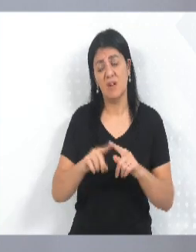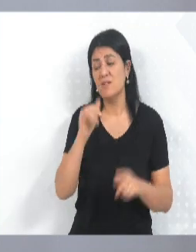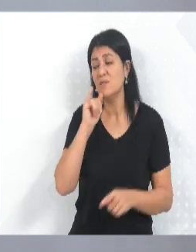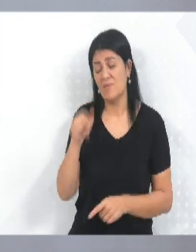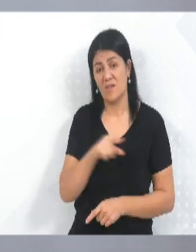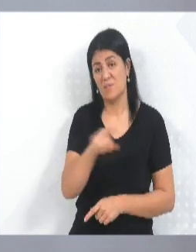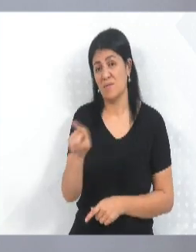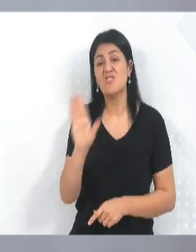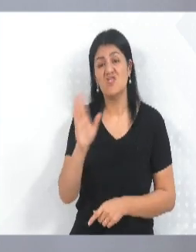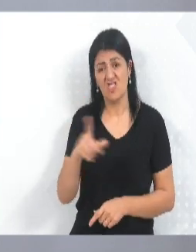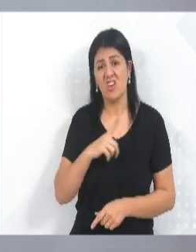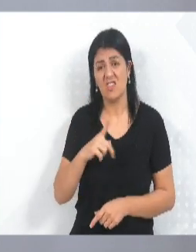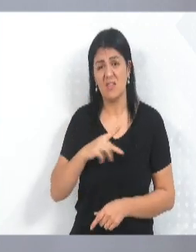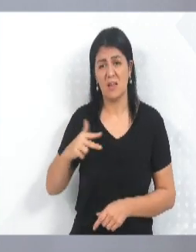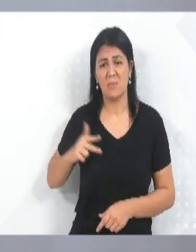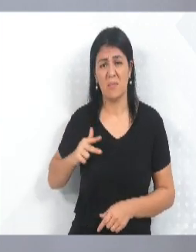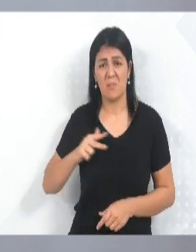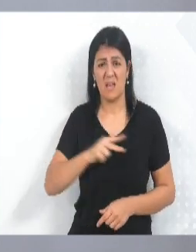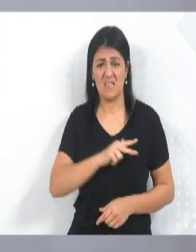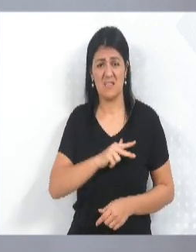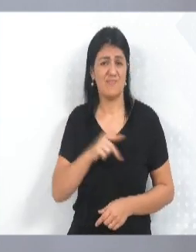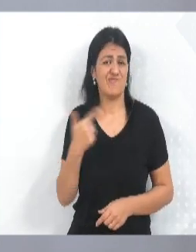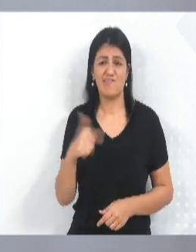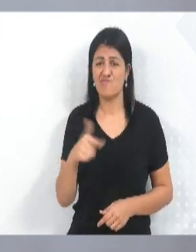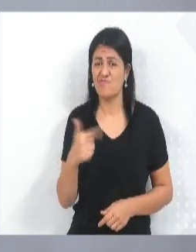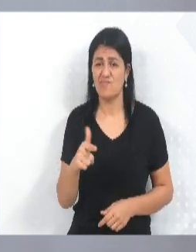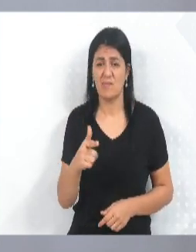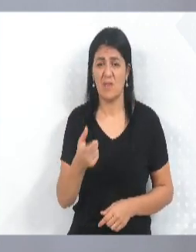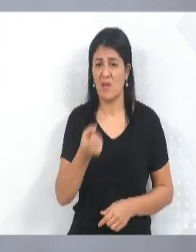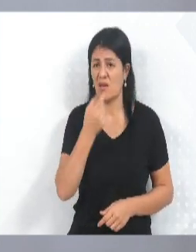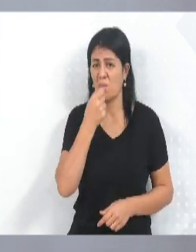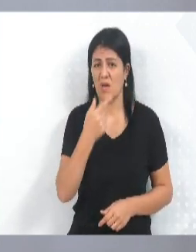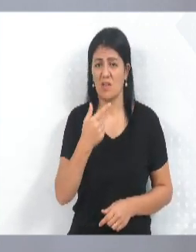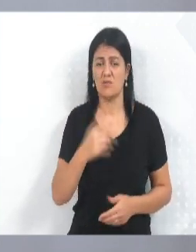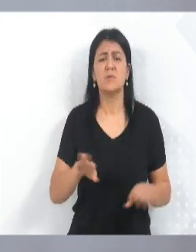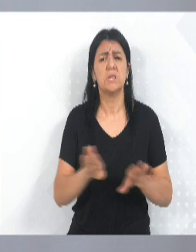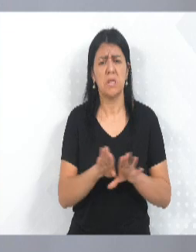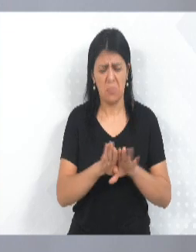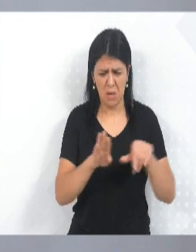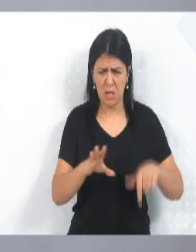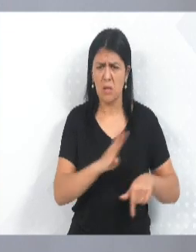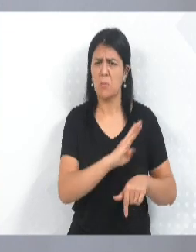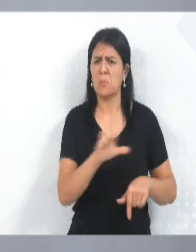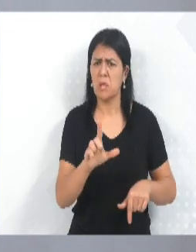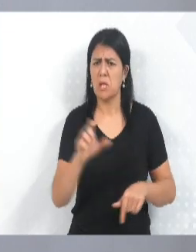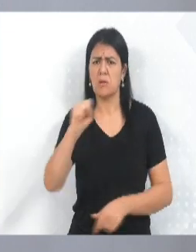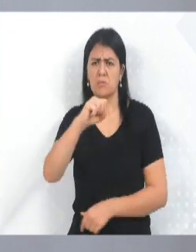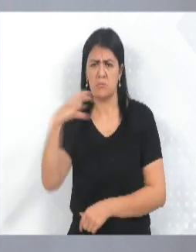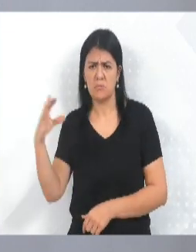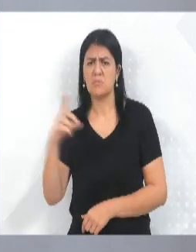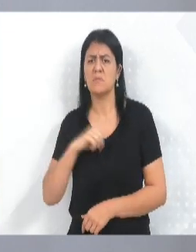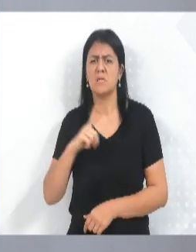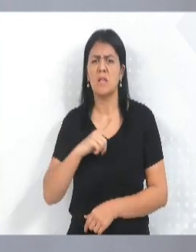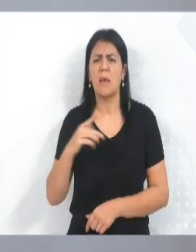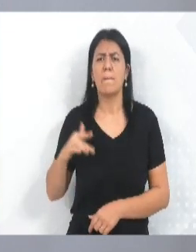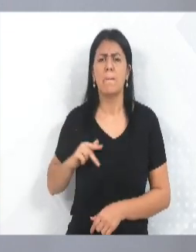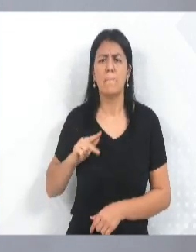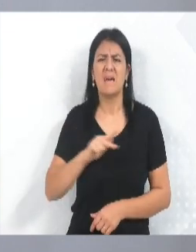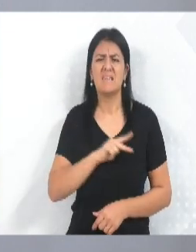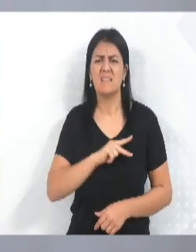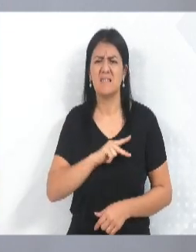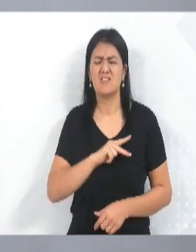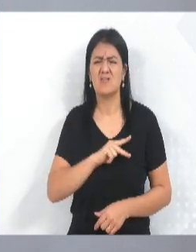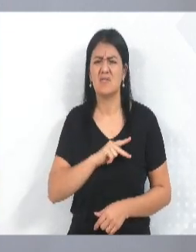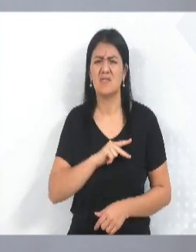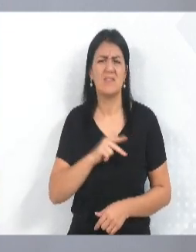tratamento no mundo e não estamos longe temos em Santa Catarina temos em Blumenal Temos no Brasil então ou nós levamos essa